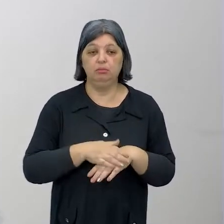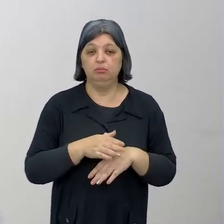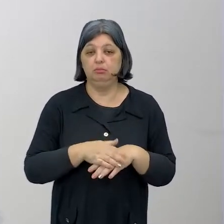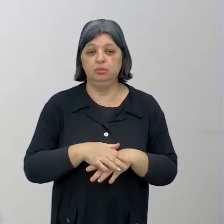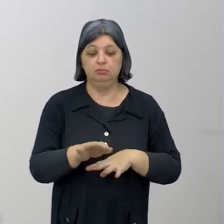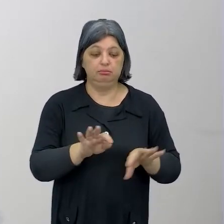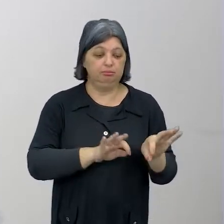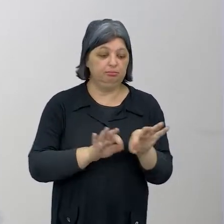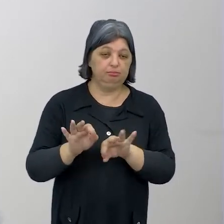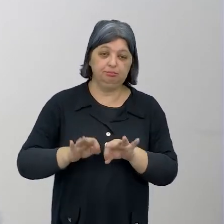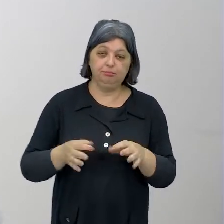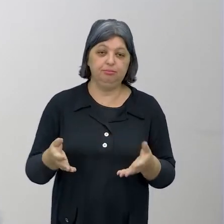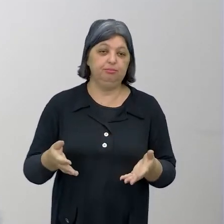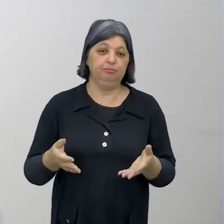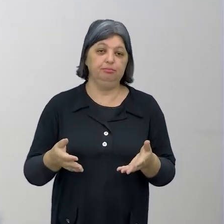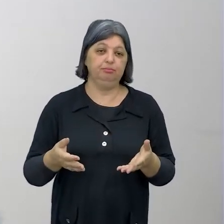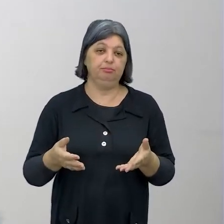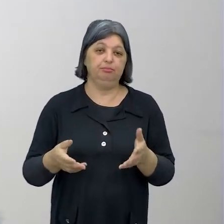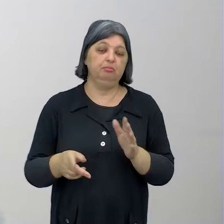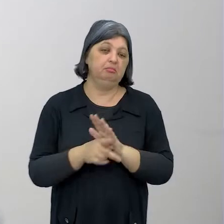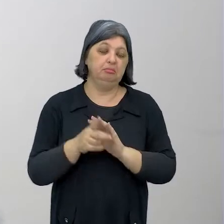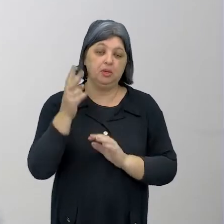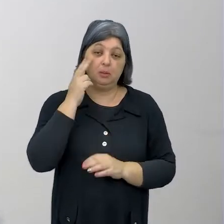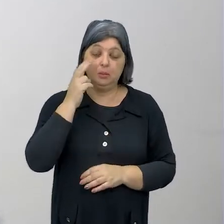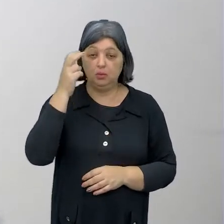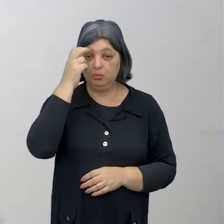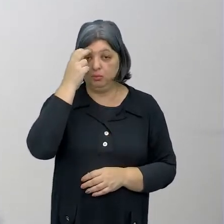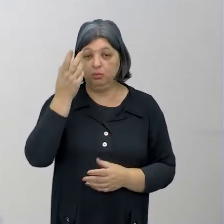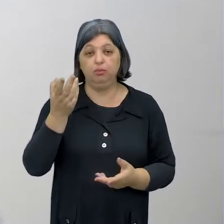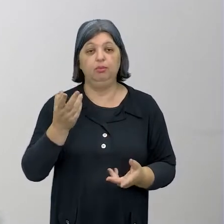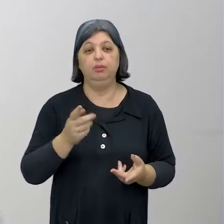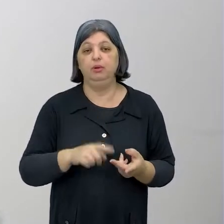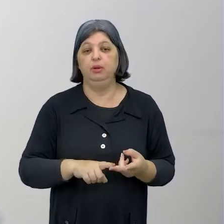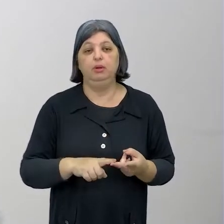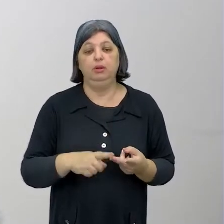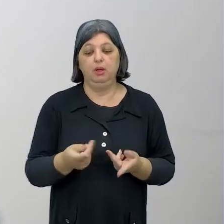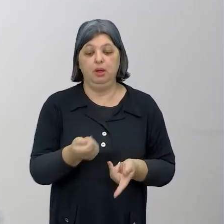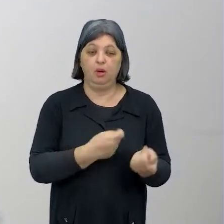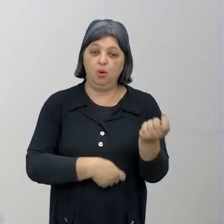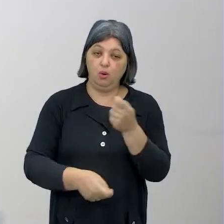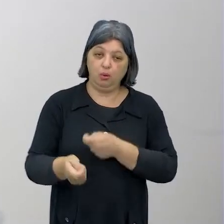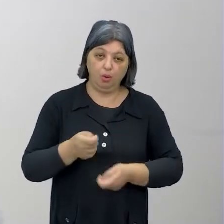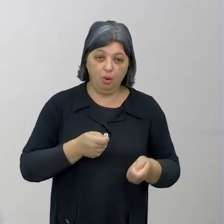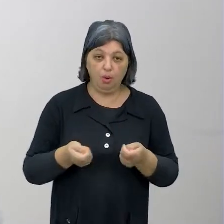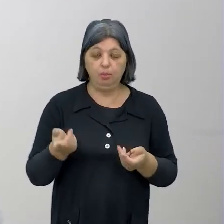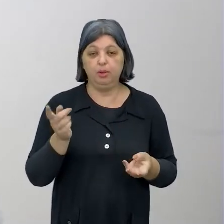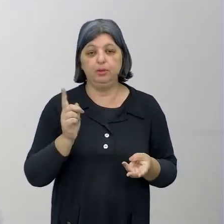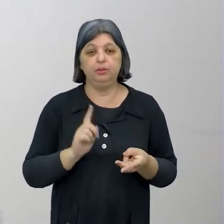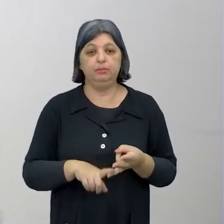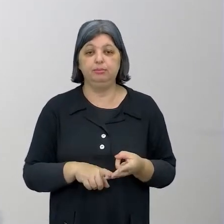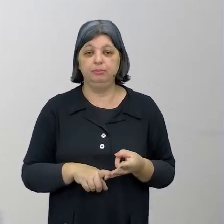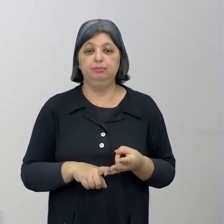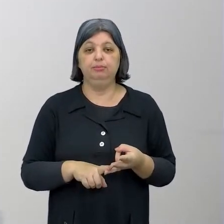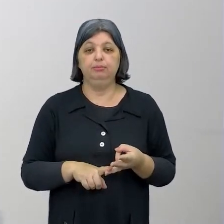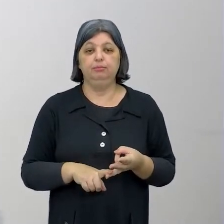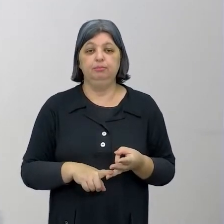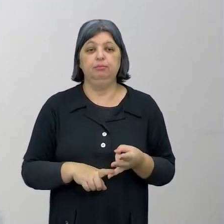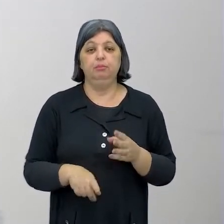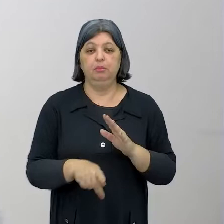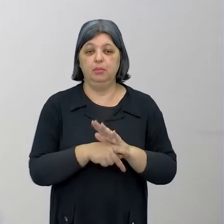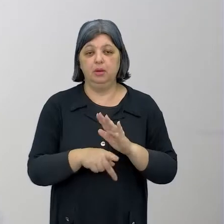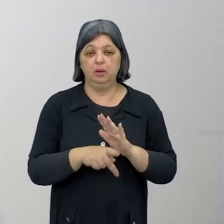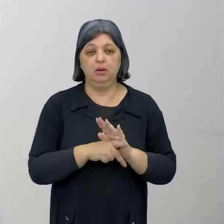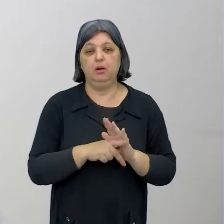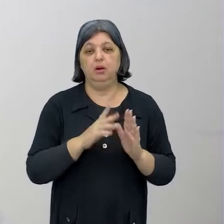projeção, seja ela de cunho cultural, seja ela de cunho econômico, seja ela de cunho